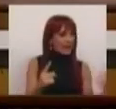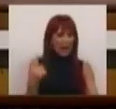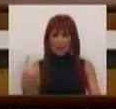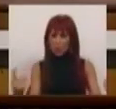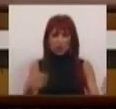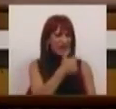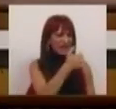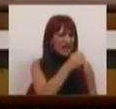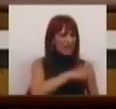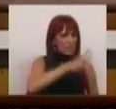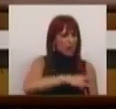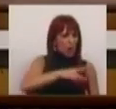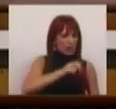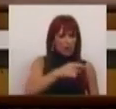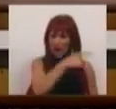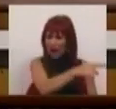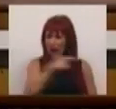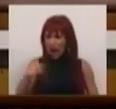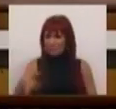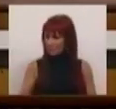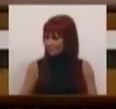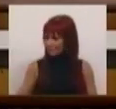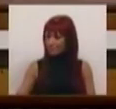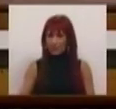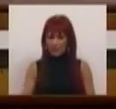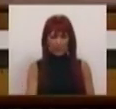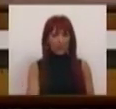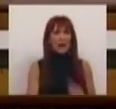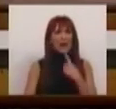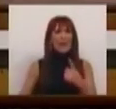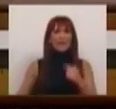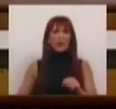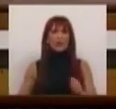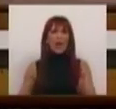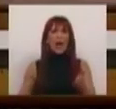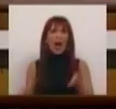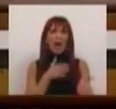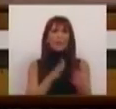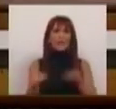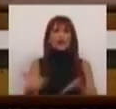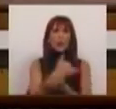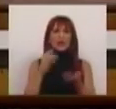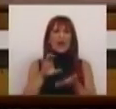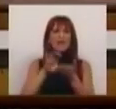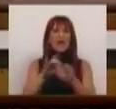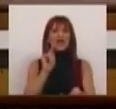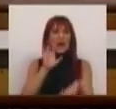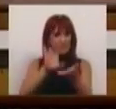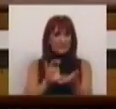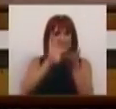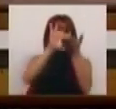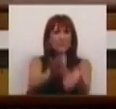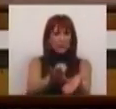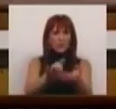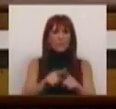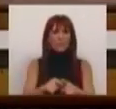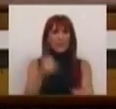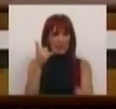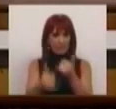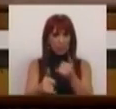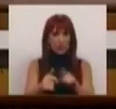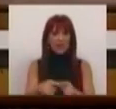com 500 milhões de euros. A anunciada utilização dos recursos para financiamento de capital, de risco